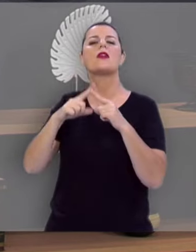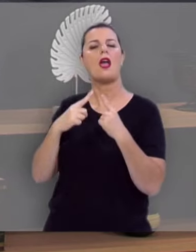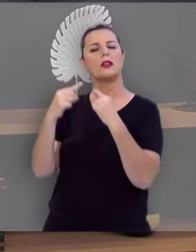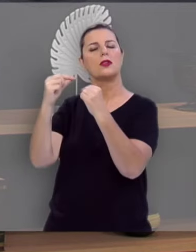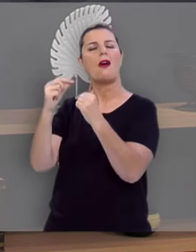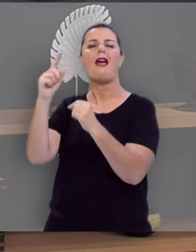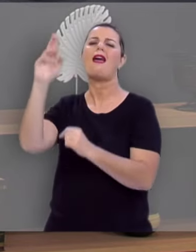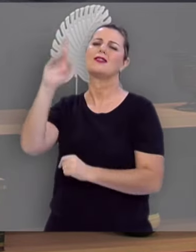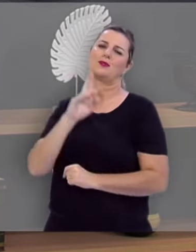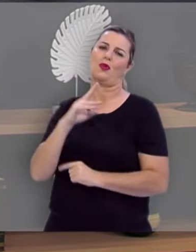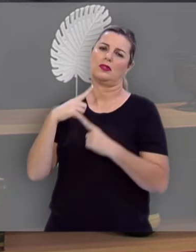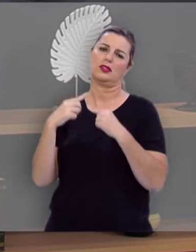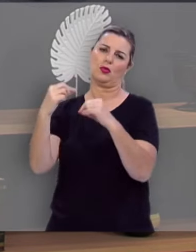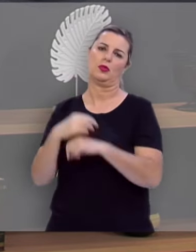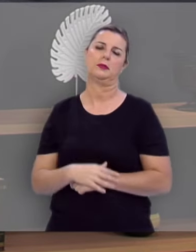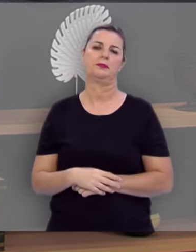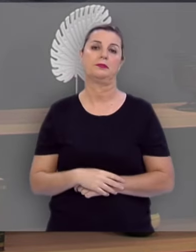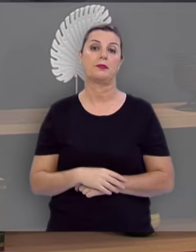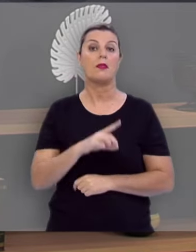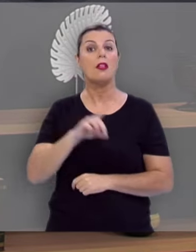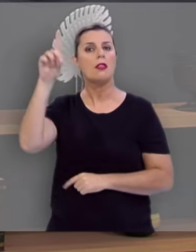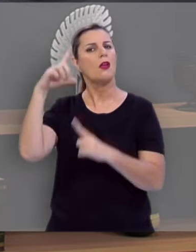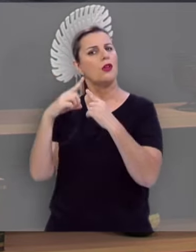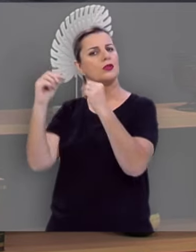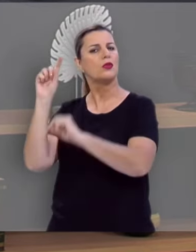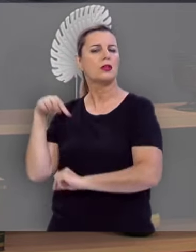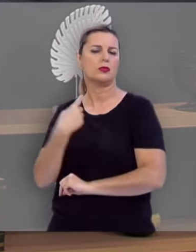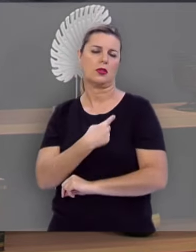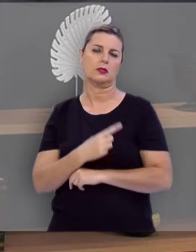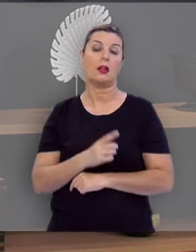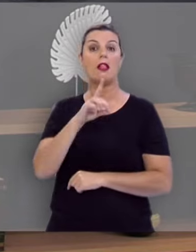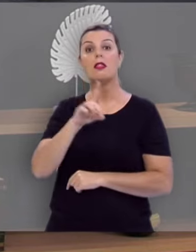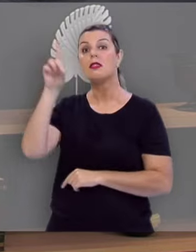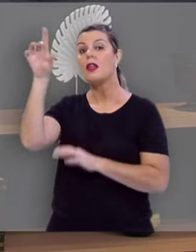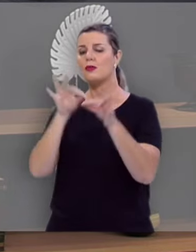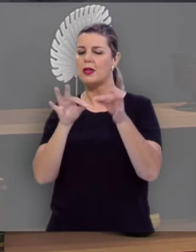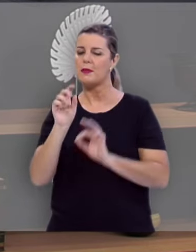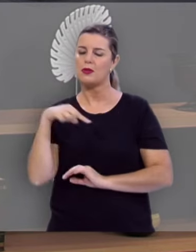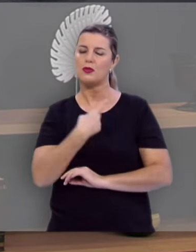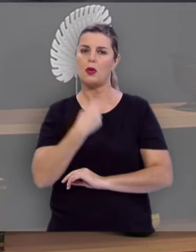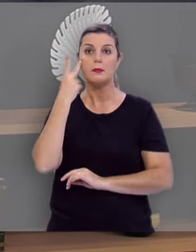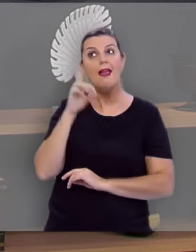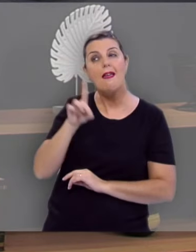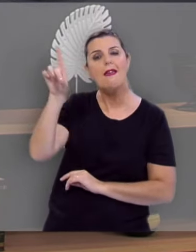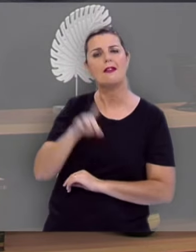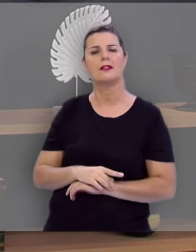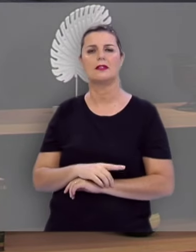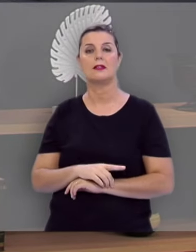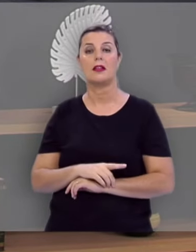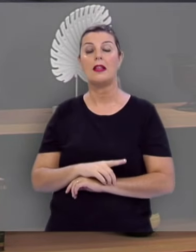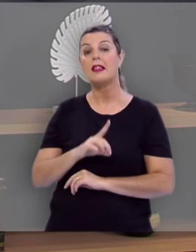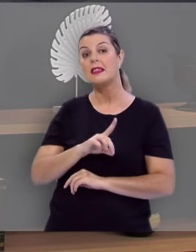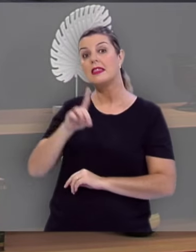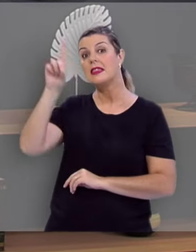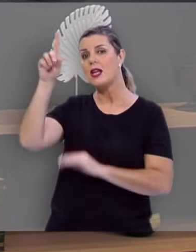escolha, é resultado da escolha. Foi Deus quem nos escolheu, foi Deus quem nos predestinou para Ele, foi